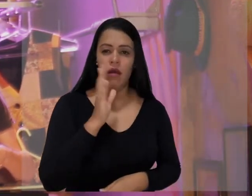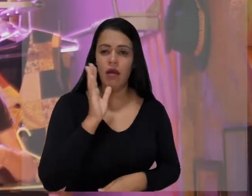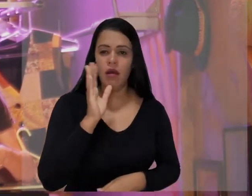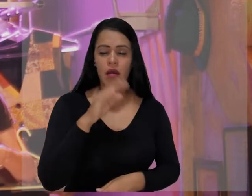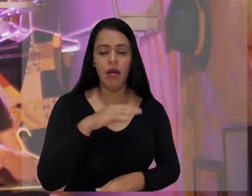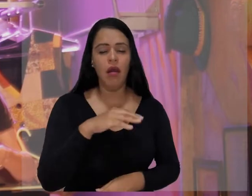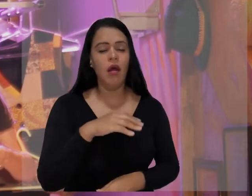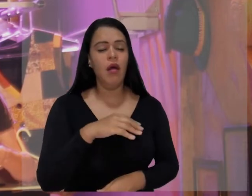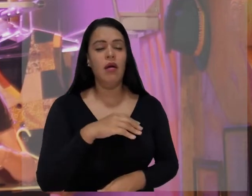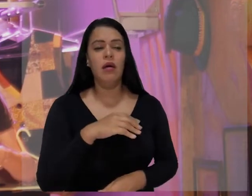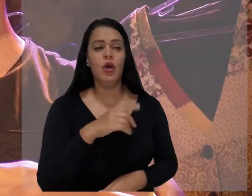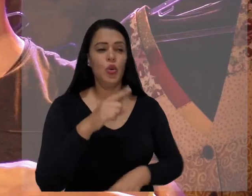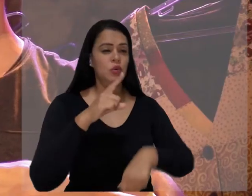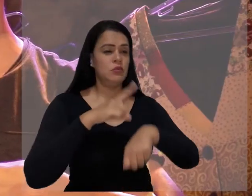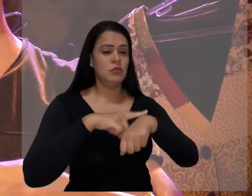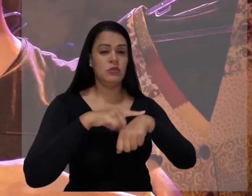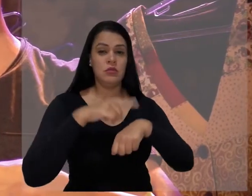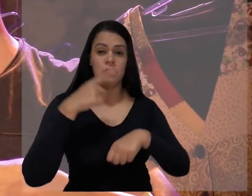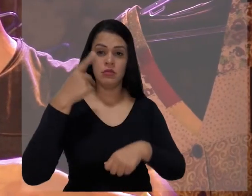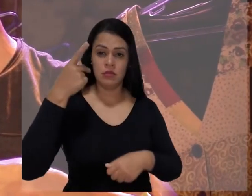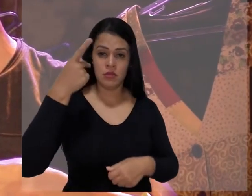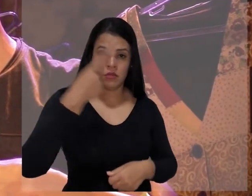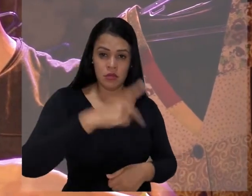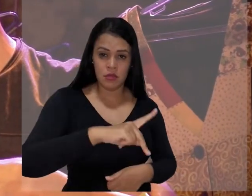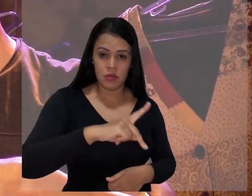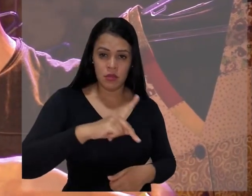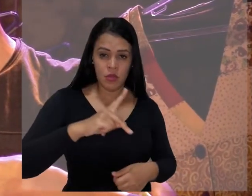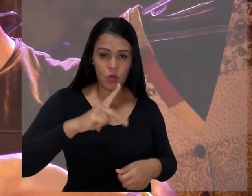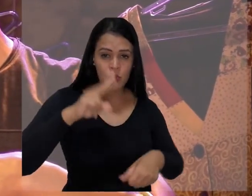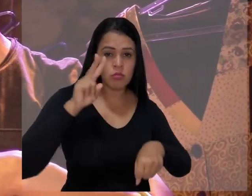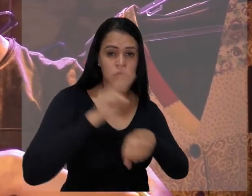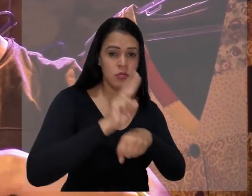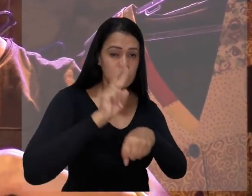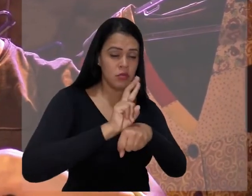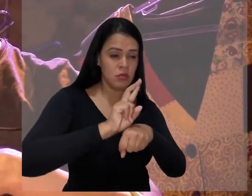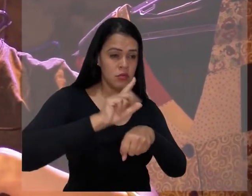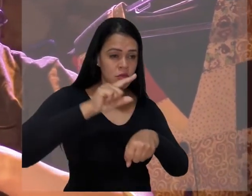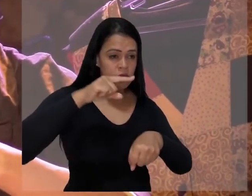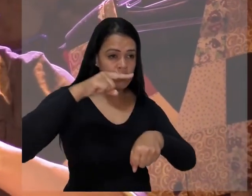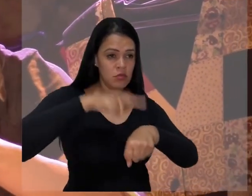O tempo é seu. Alimente-o.